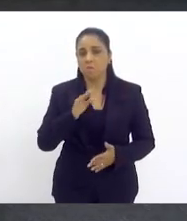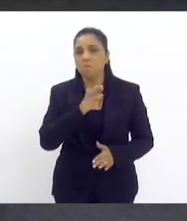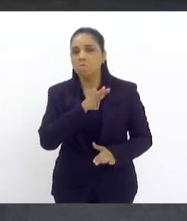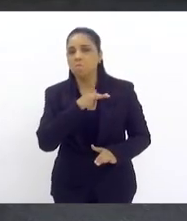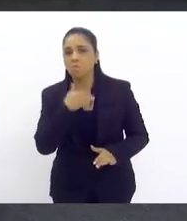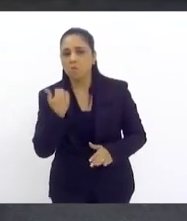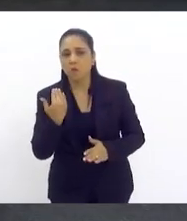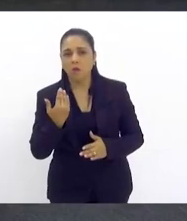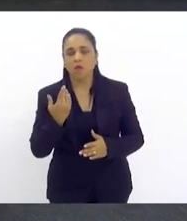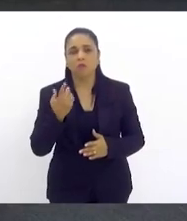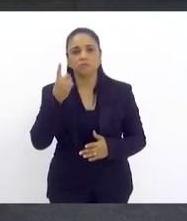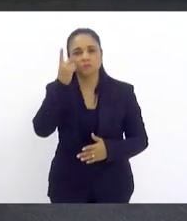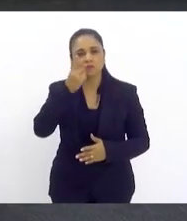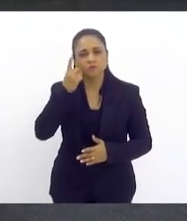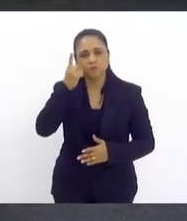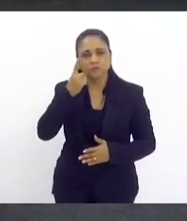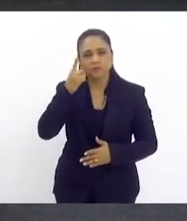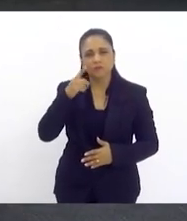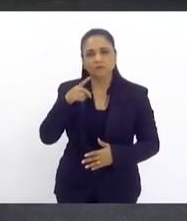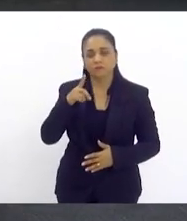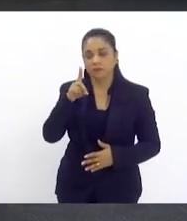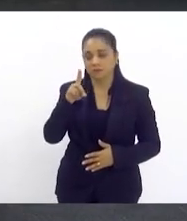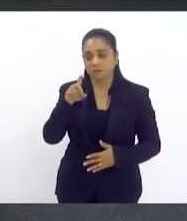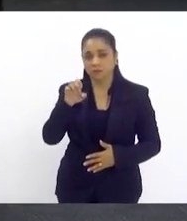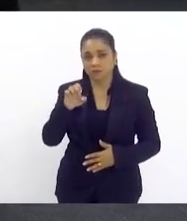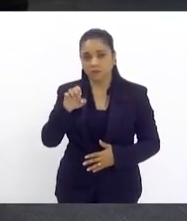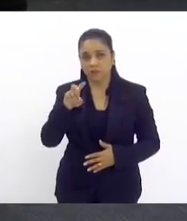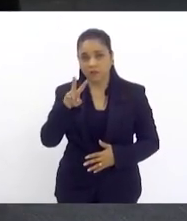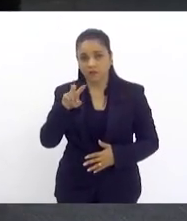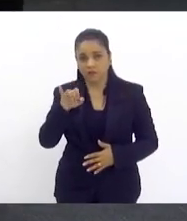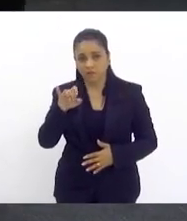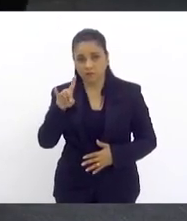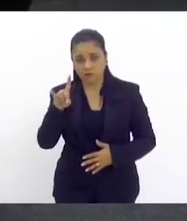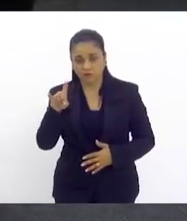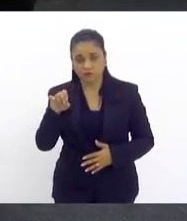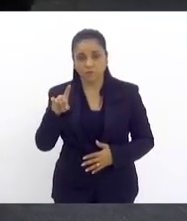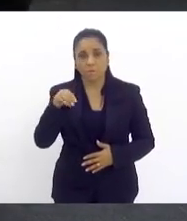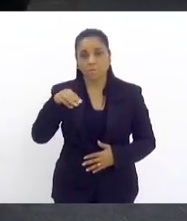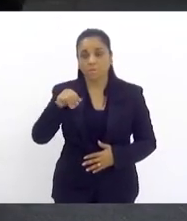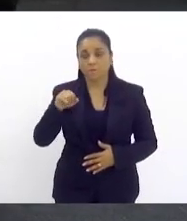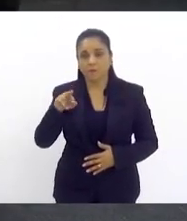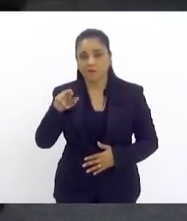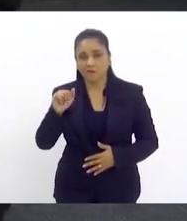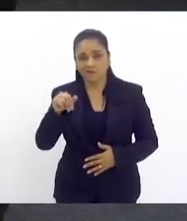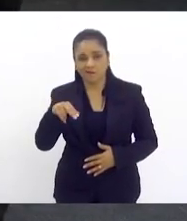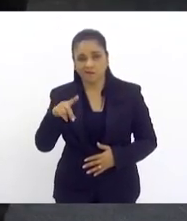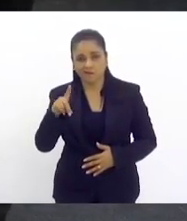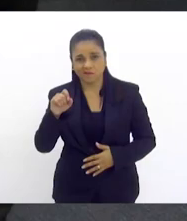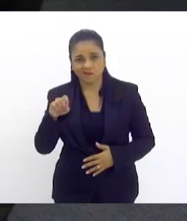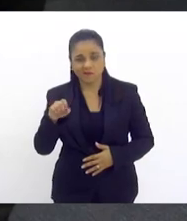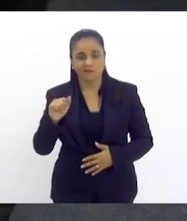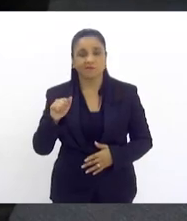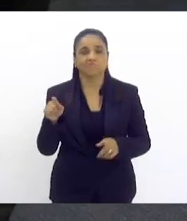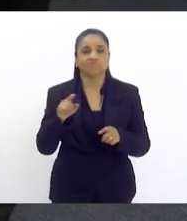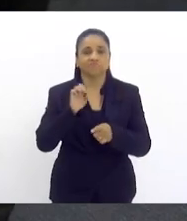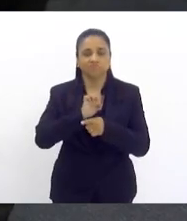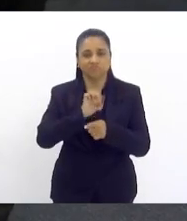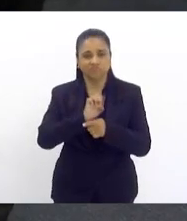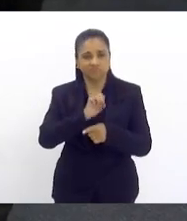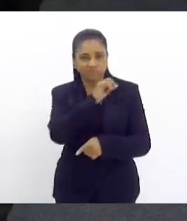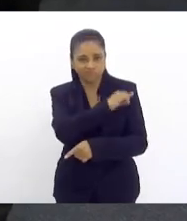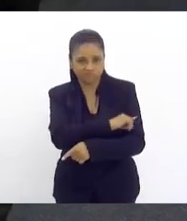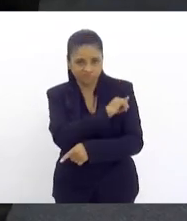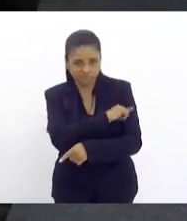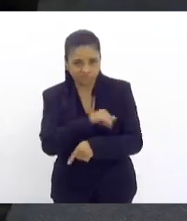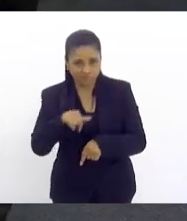Miranda, foi deputado federal, foi vereador da cidade do Rio de Janeiro, e a gente sente aí com muito pesar